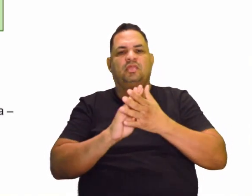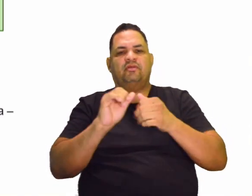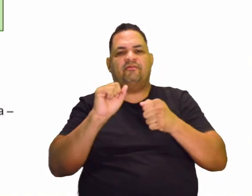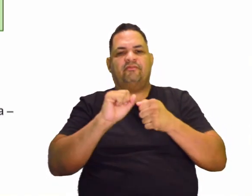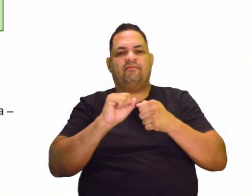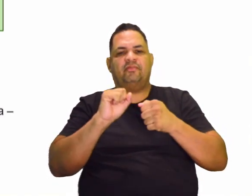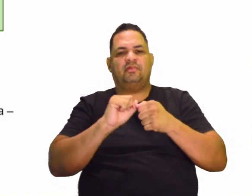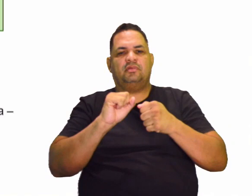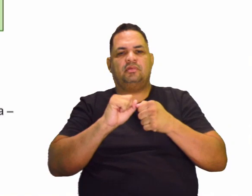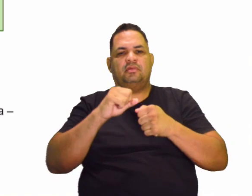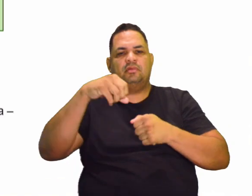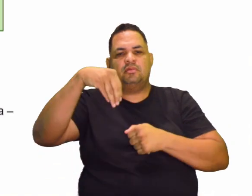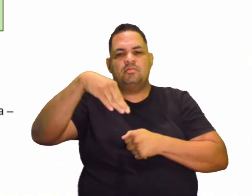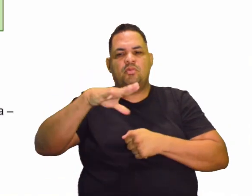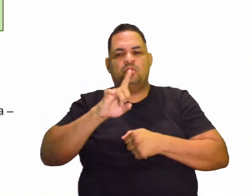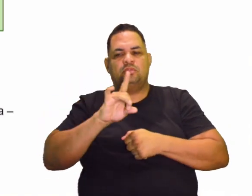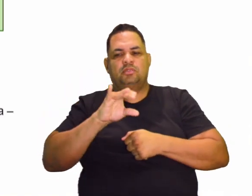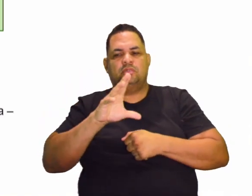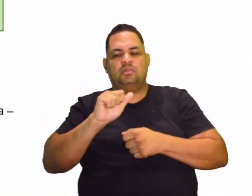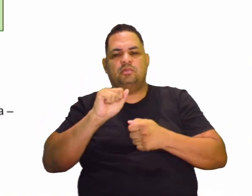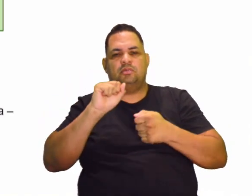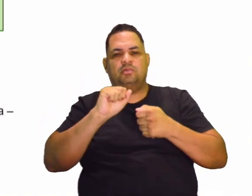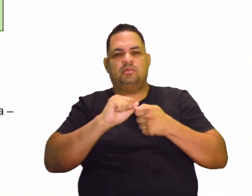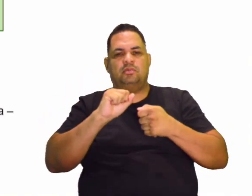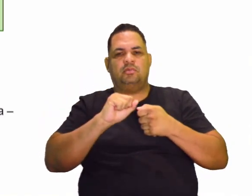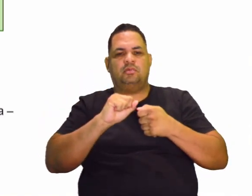mosaico, que são pinturas feitas